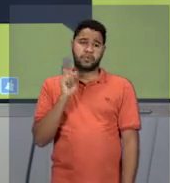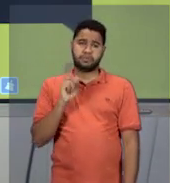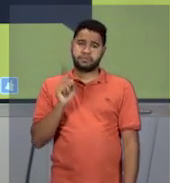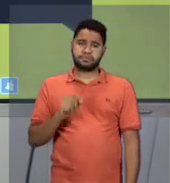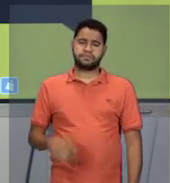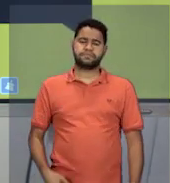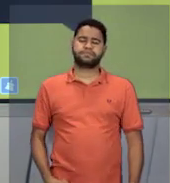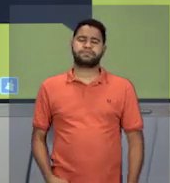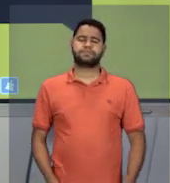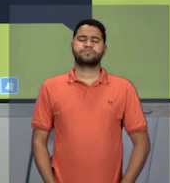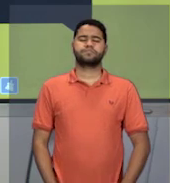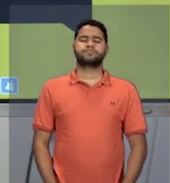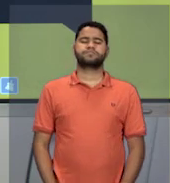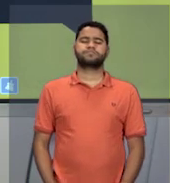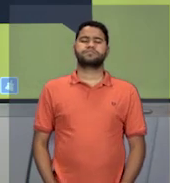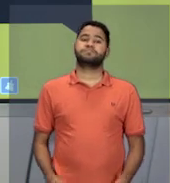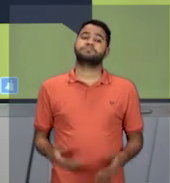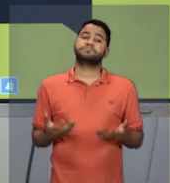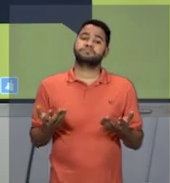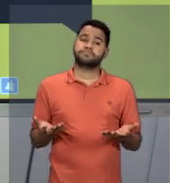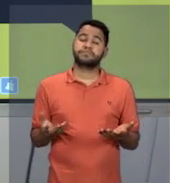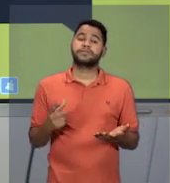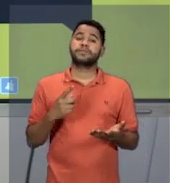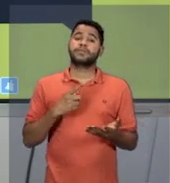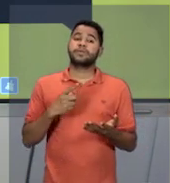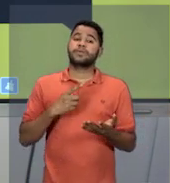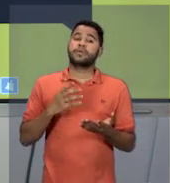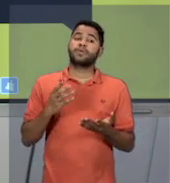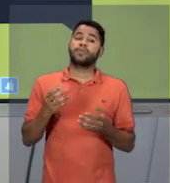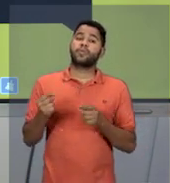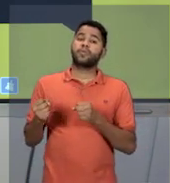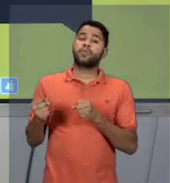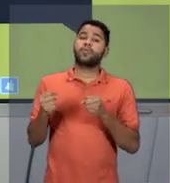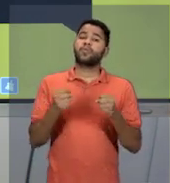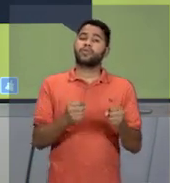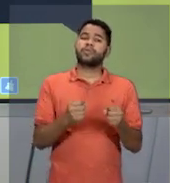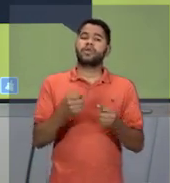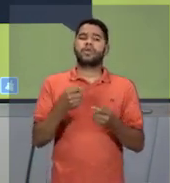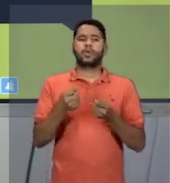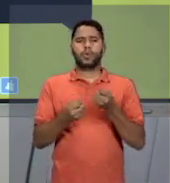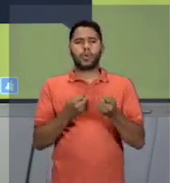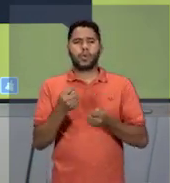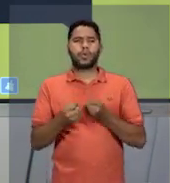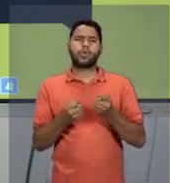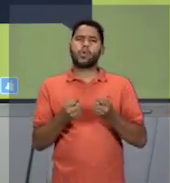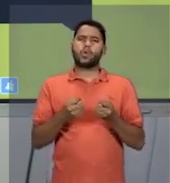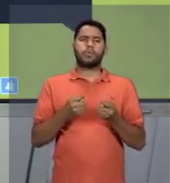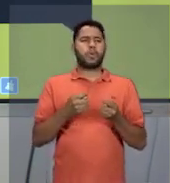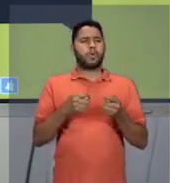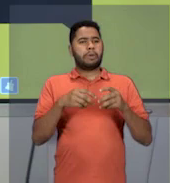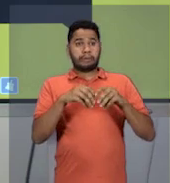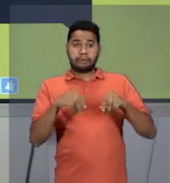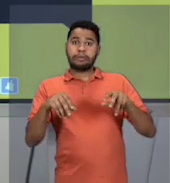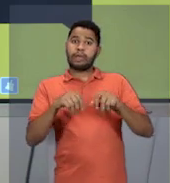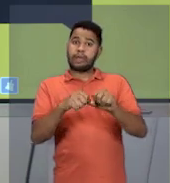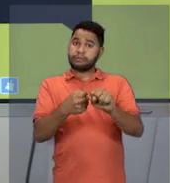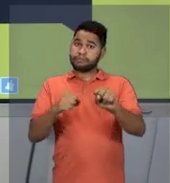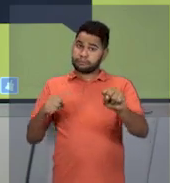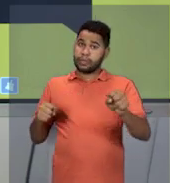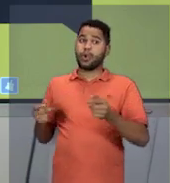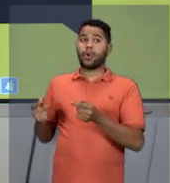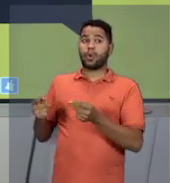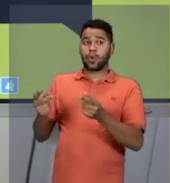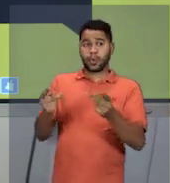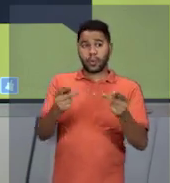cargos políticos. Mesmo assim, eles tinham muito poder econômico, tinham vastas terras, eram geralmente